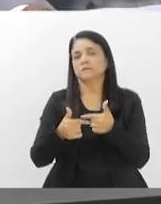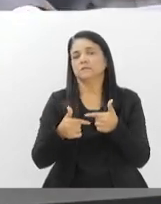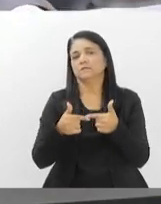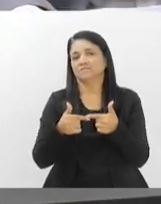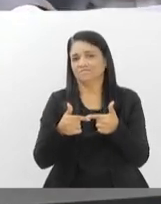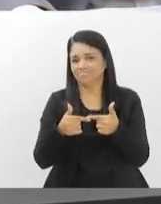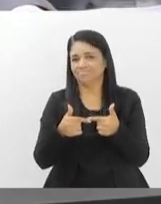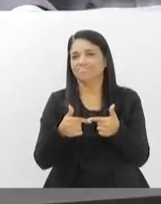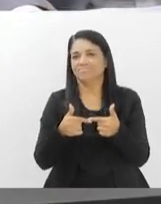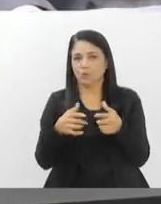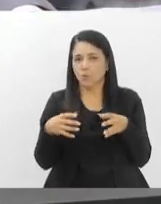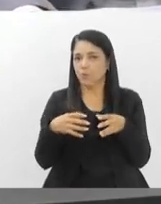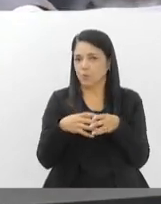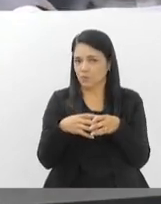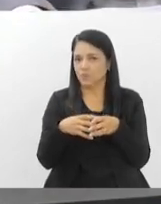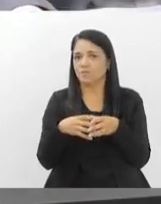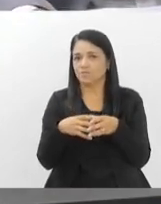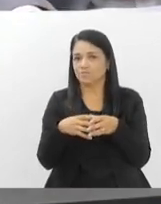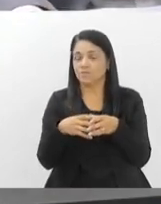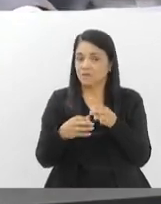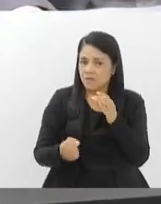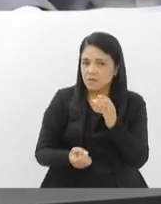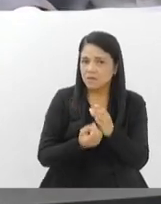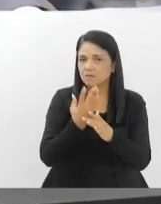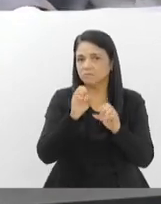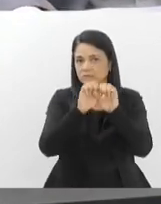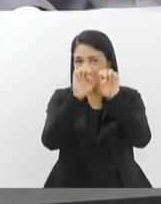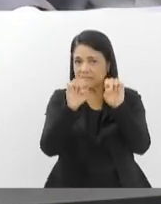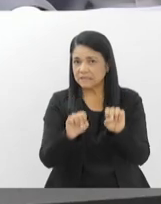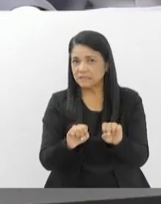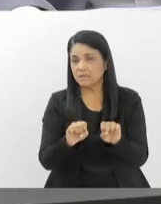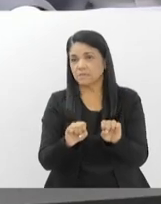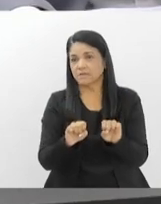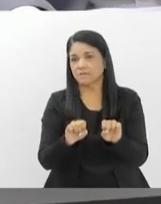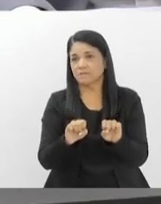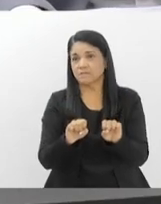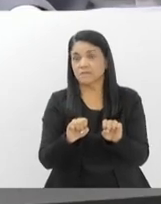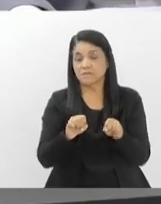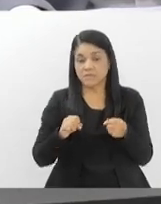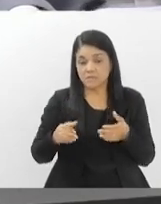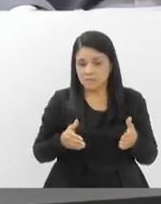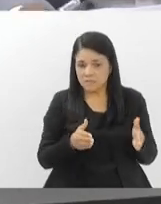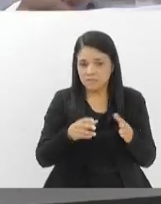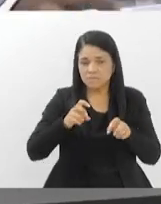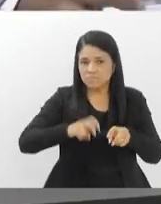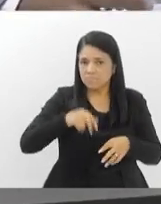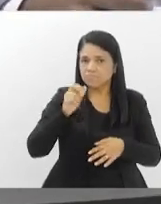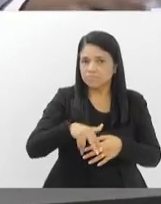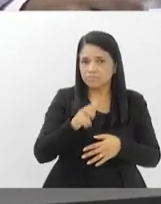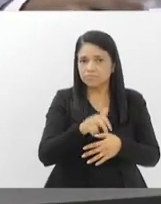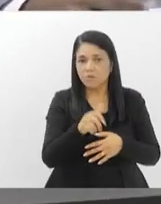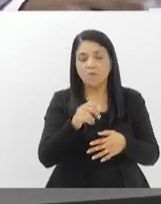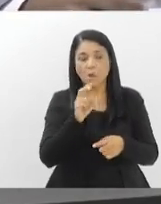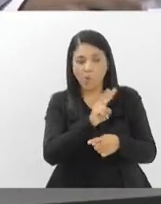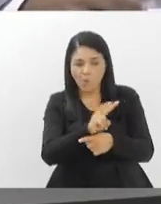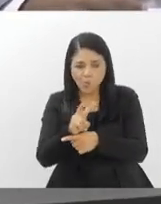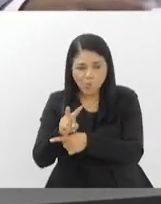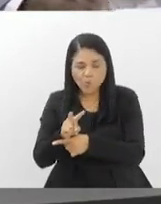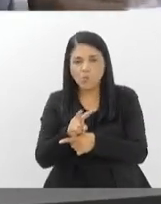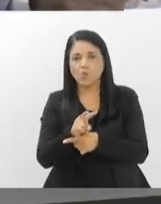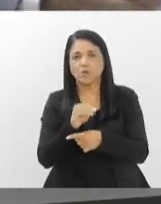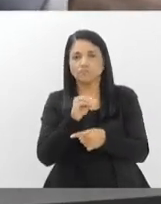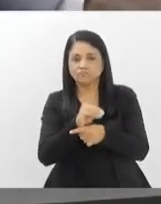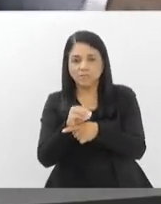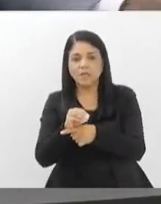nisso e criando um sistema, porque as trilhas têm que ser cuidadas. Quem cria? Onde é que pode andar